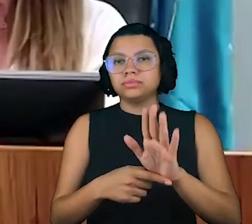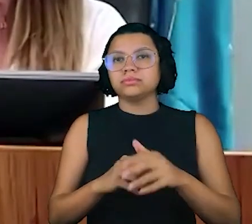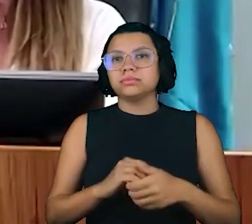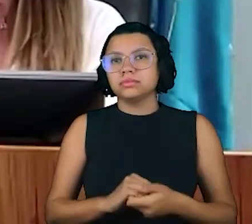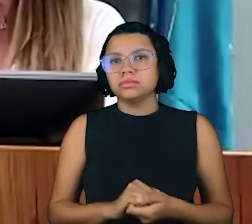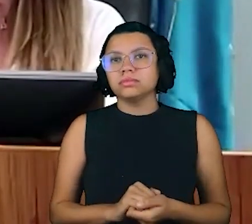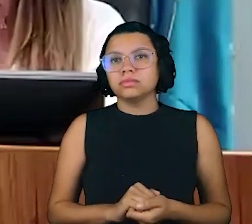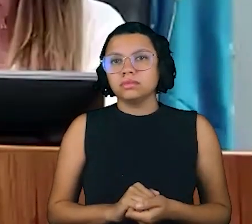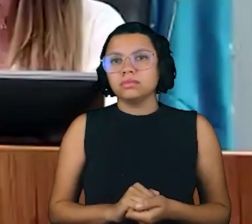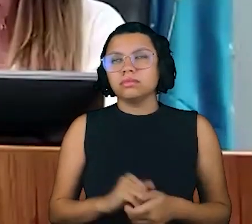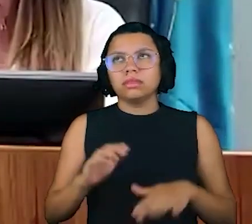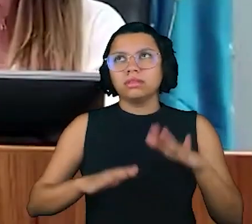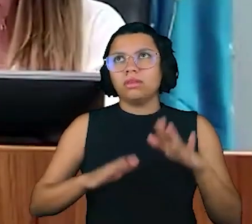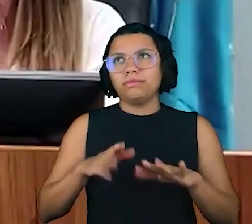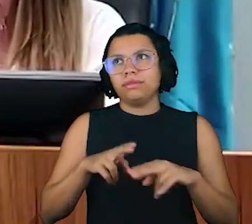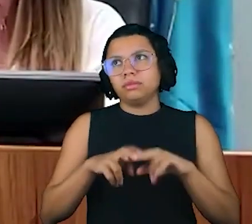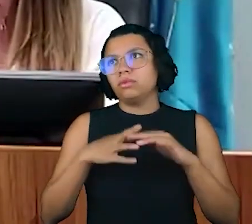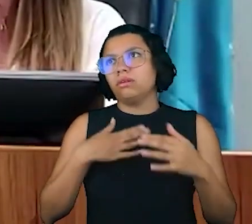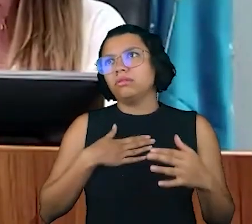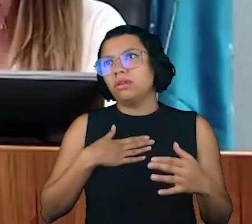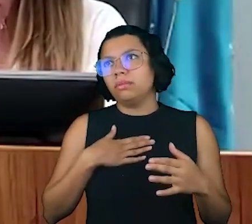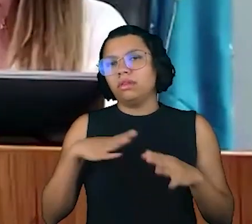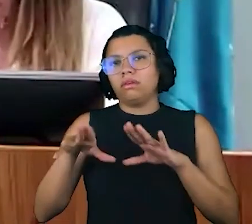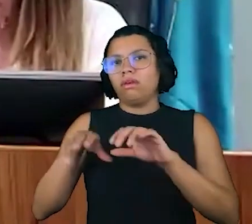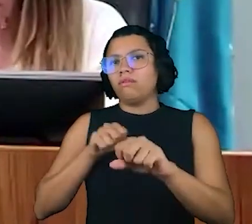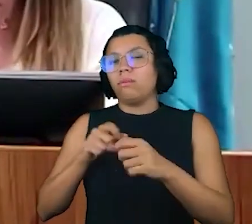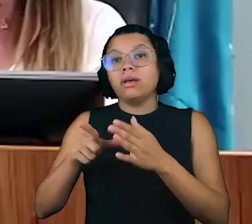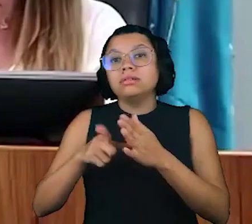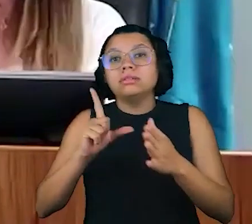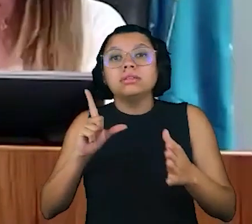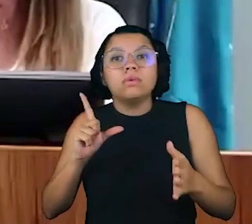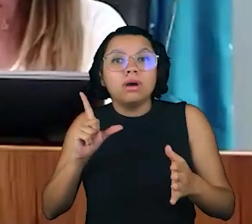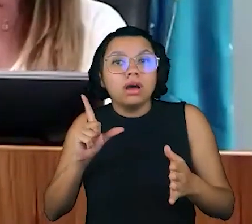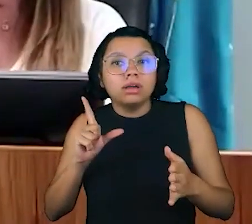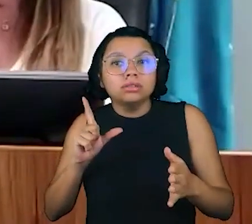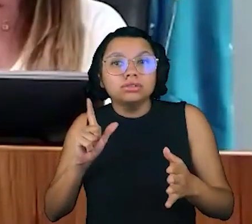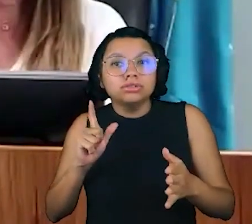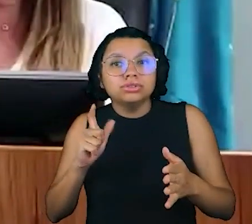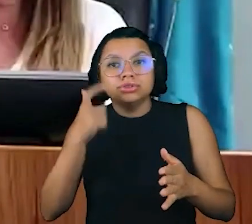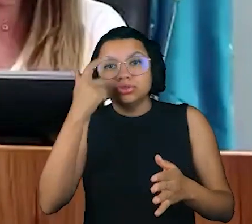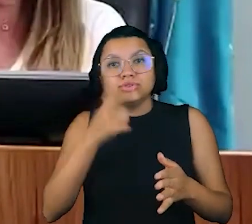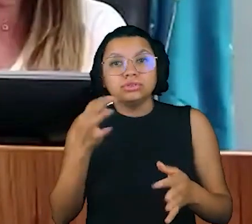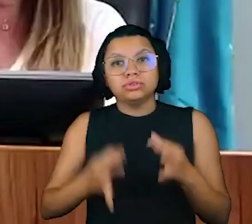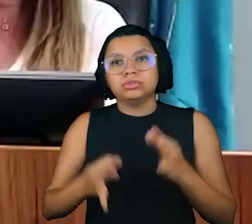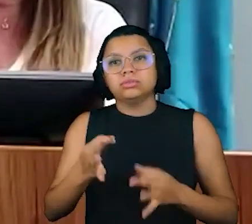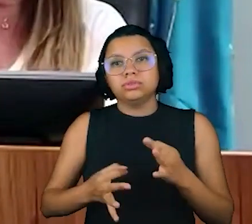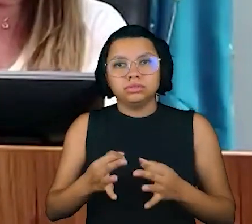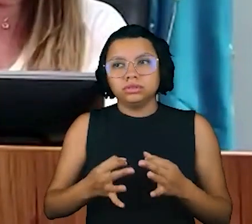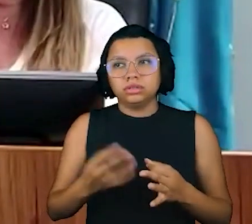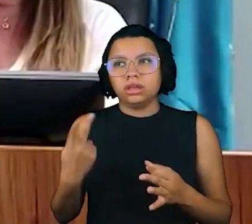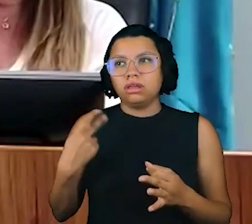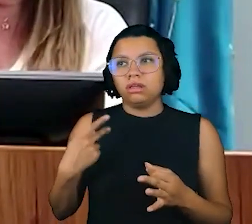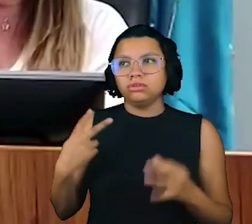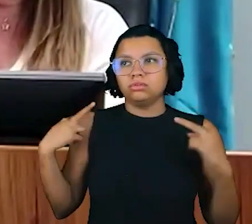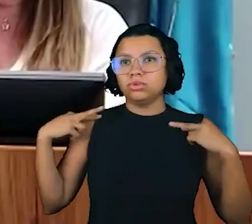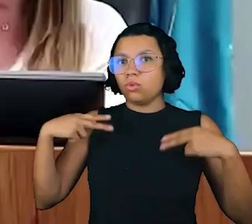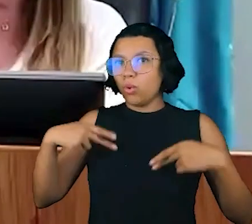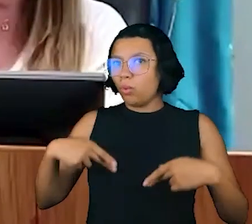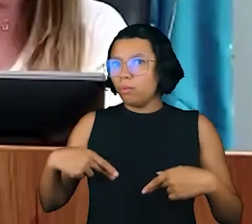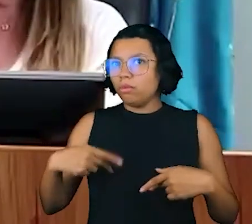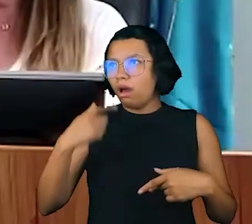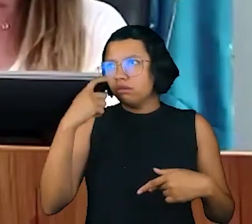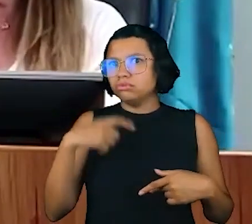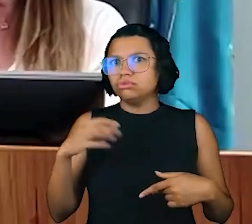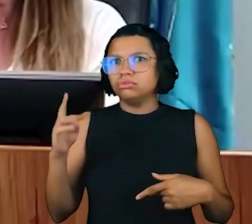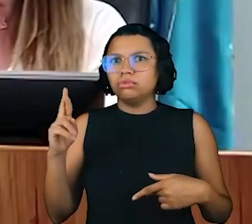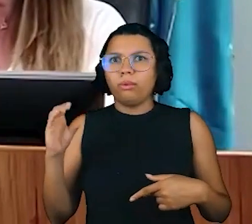Talvez por conta da minha formação primitiva antes da magistratura, nós somos seres humanos, nós não somos robôs,